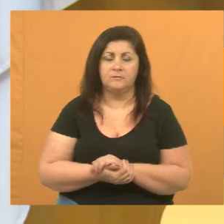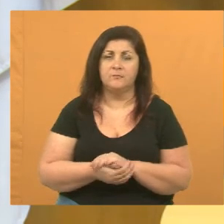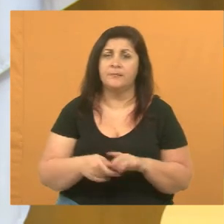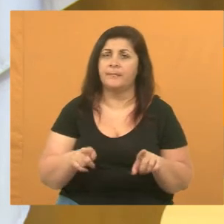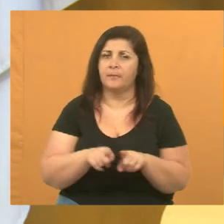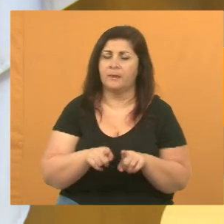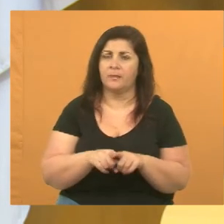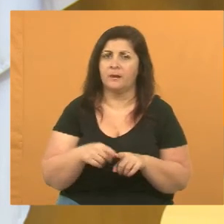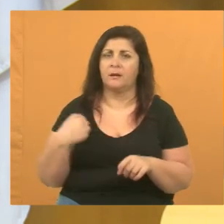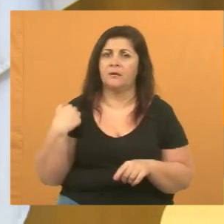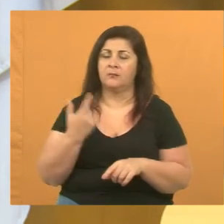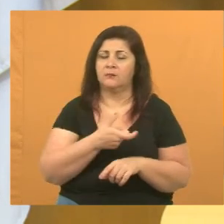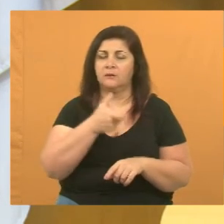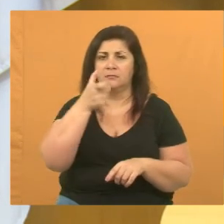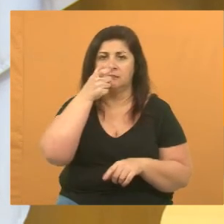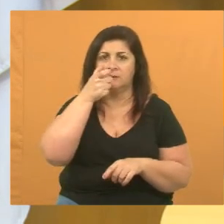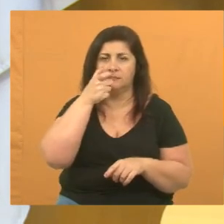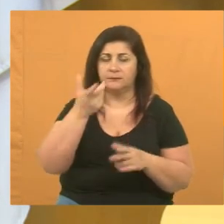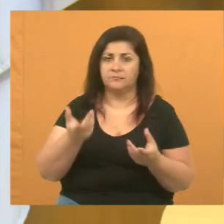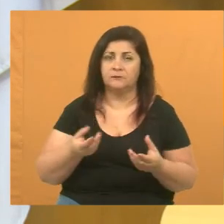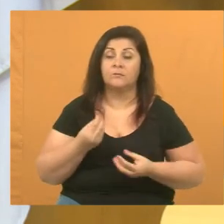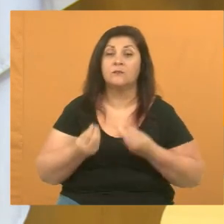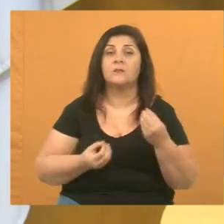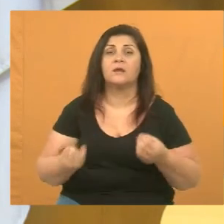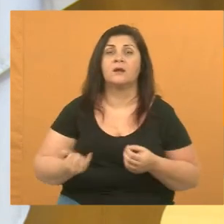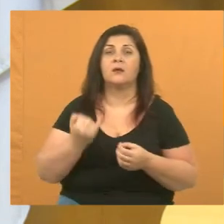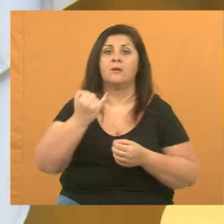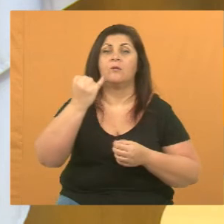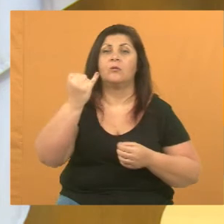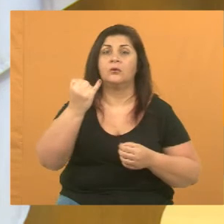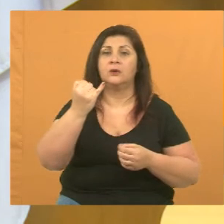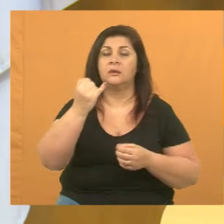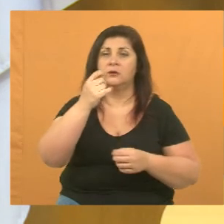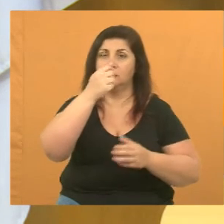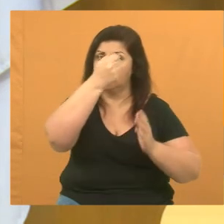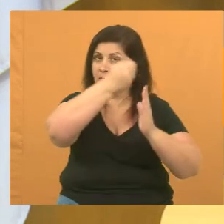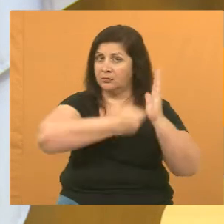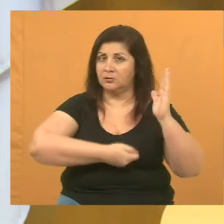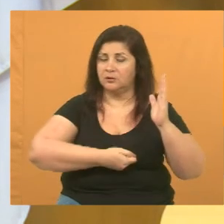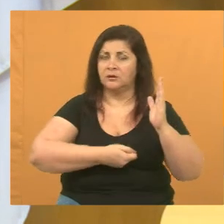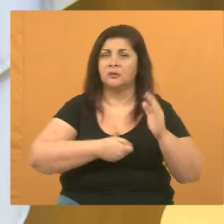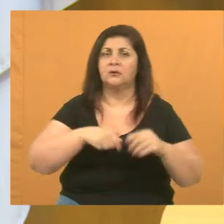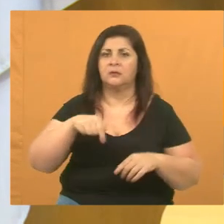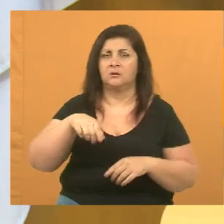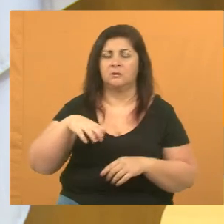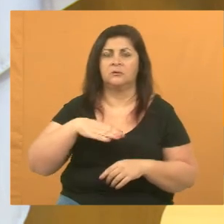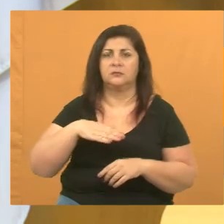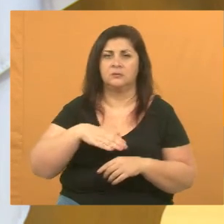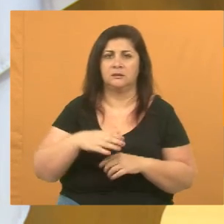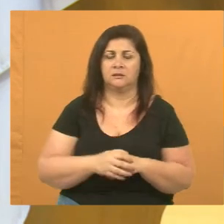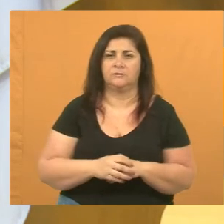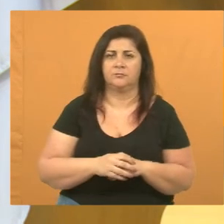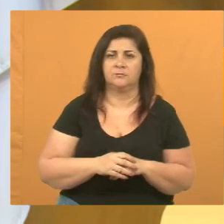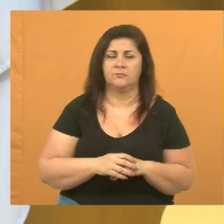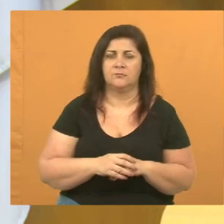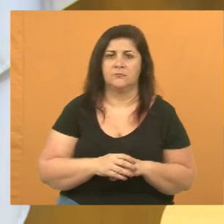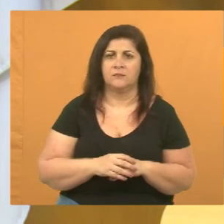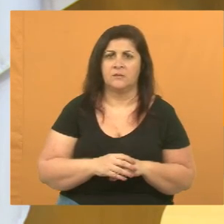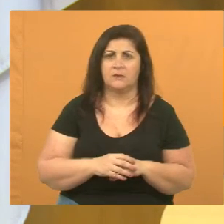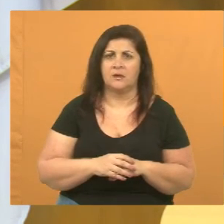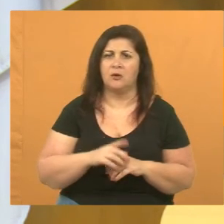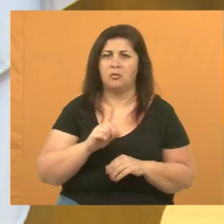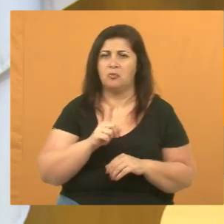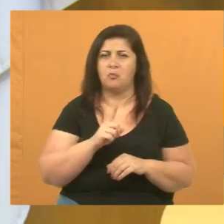recentemente, a gente vê, quando essa importante autarquia da nossa cidade, ela não está à mercê num